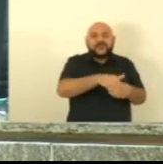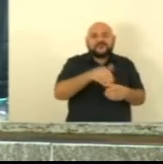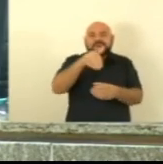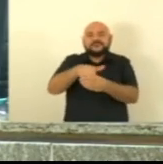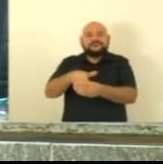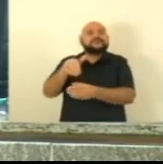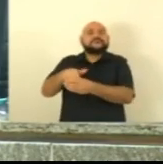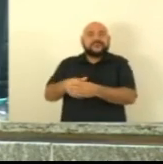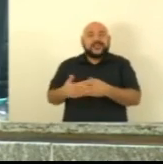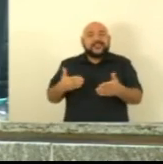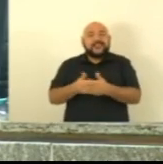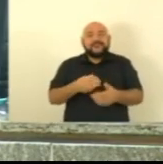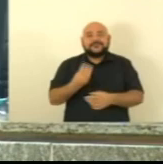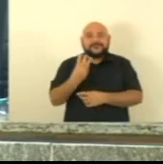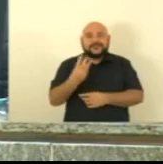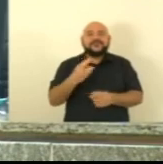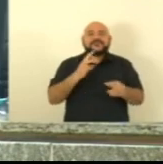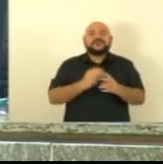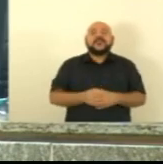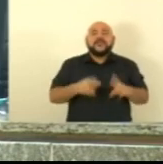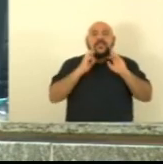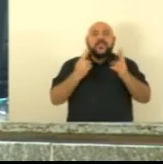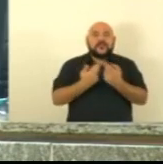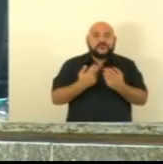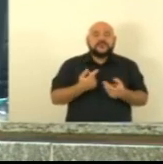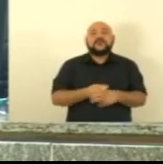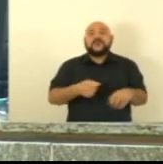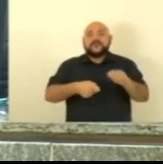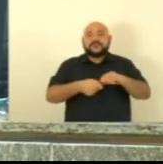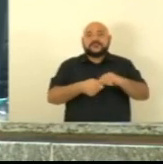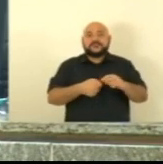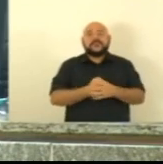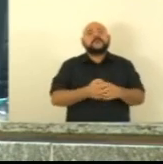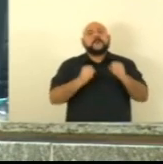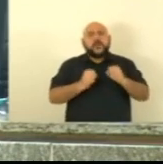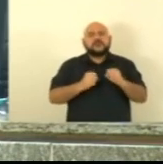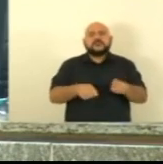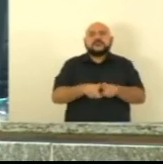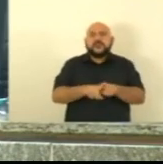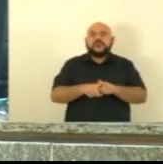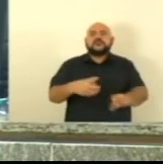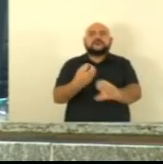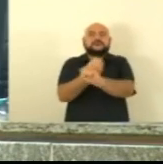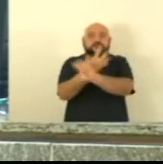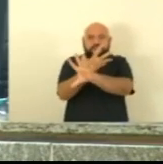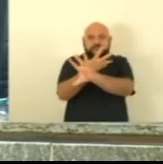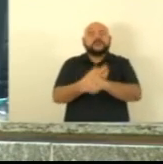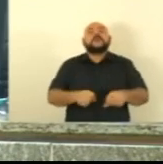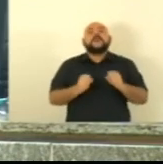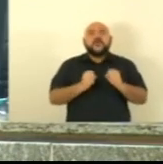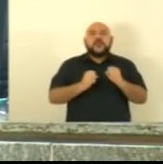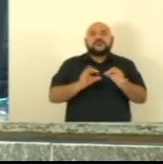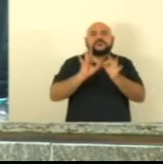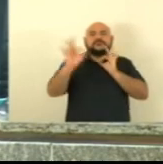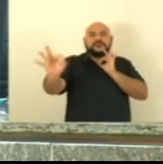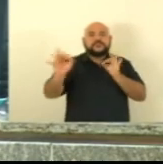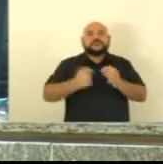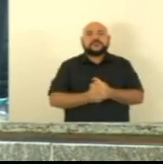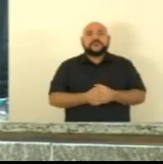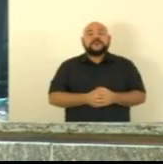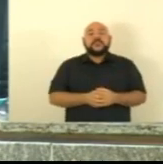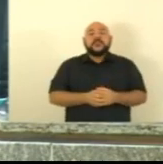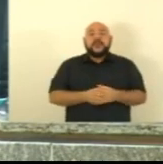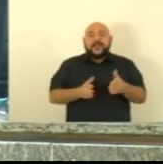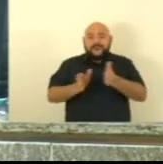matéria, na 28ª sessão ordinária híbrida virtual e presencial do dia 19/4/2023, prazo